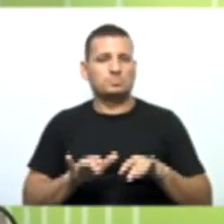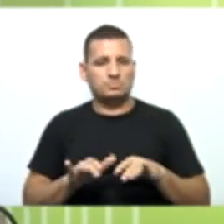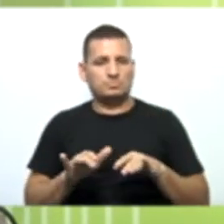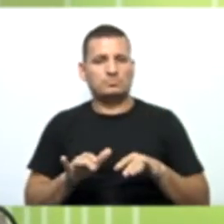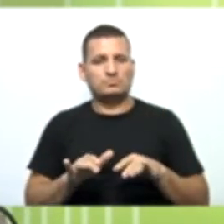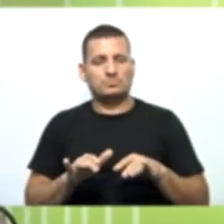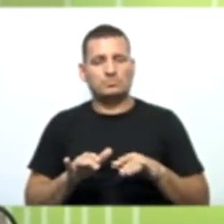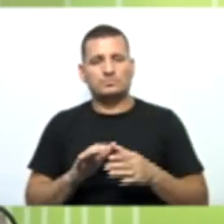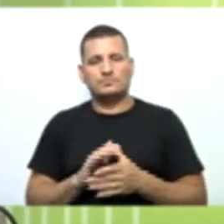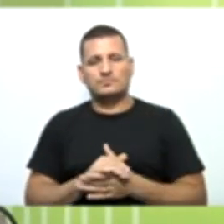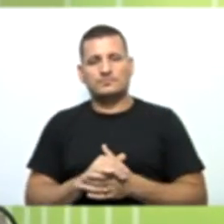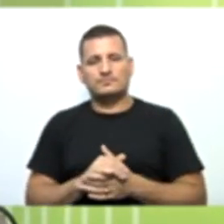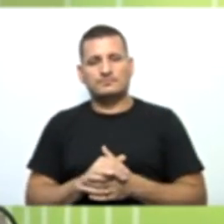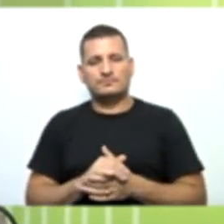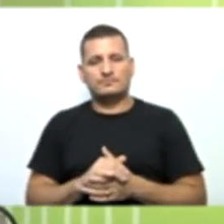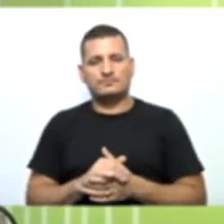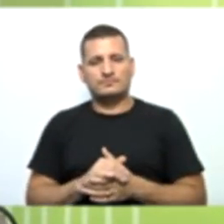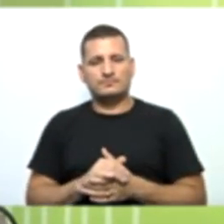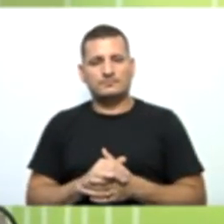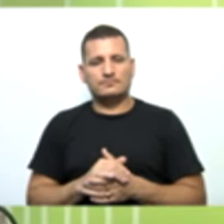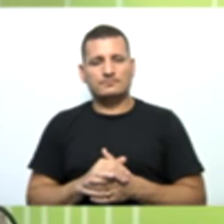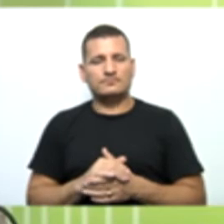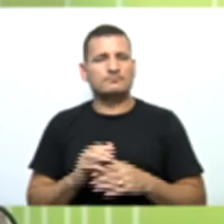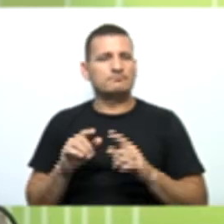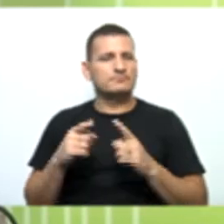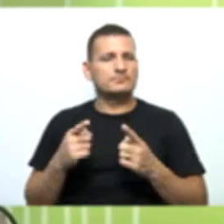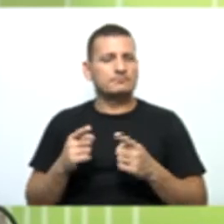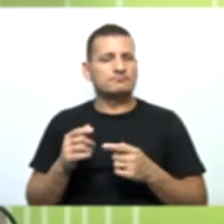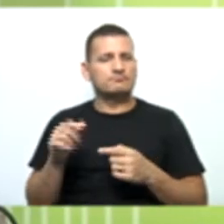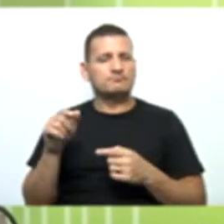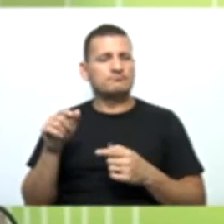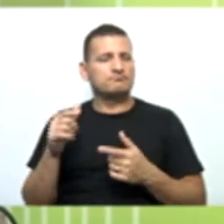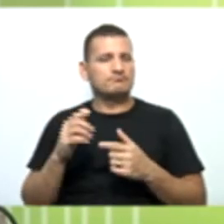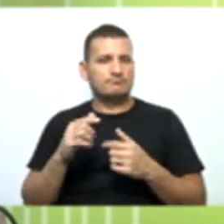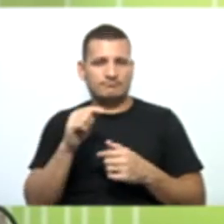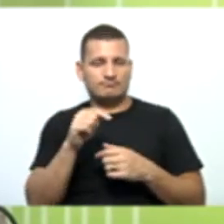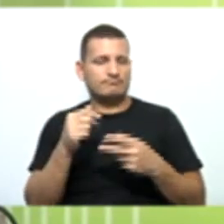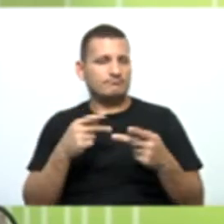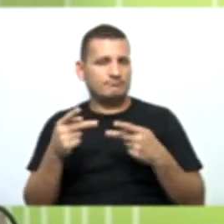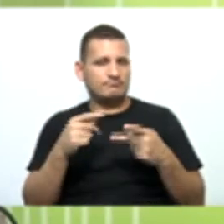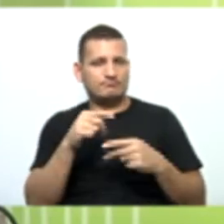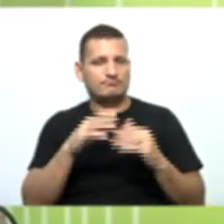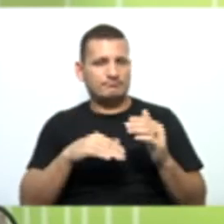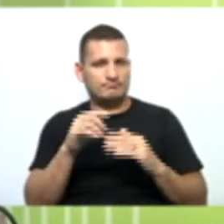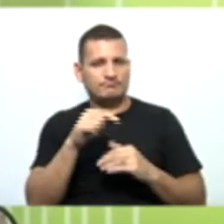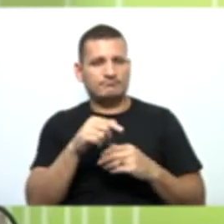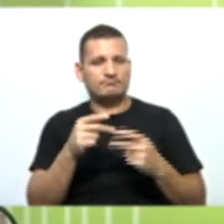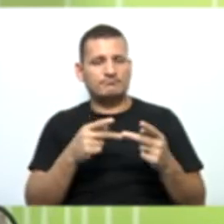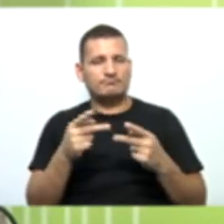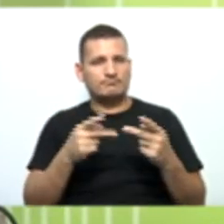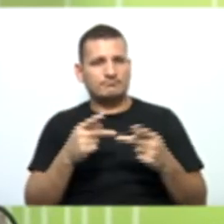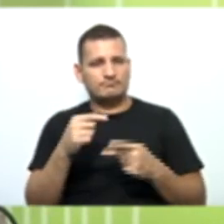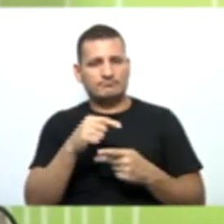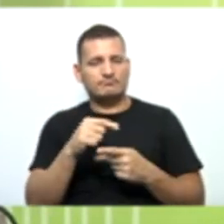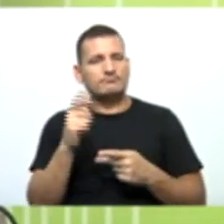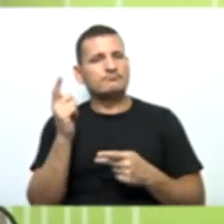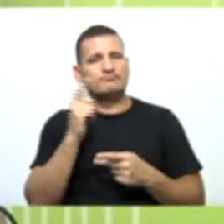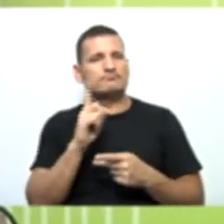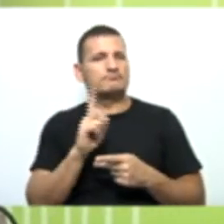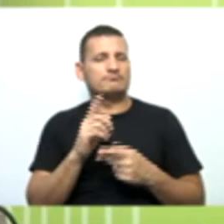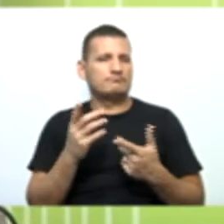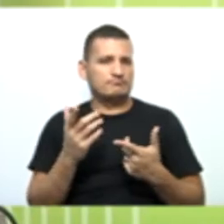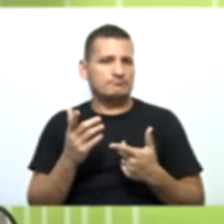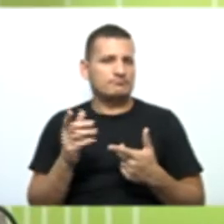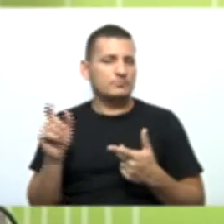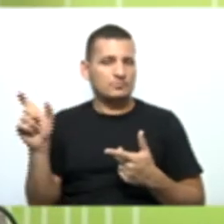mas o meu projetista, né, quem ficou com o back-end aí não conseguiu atender